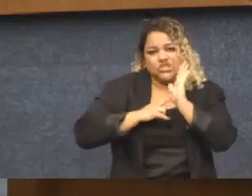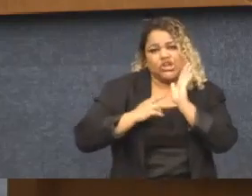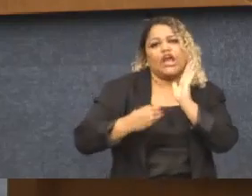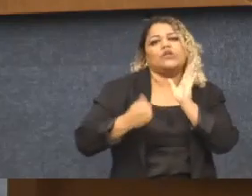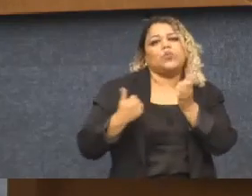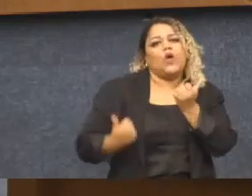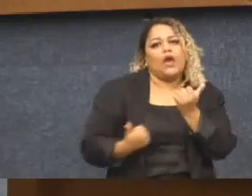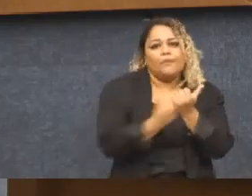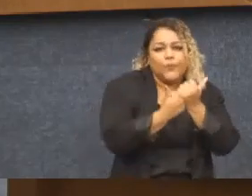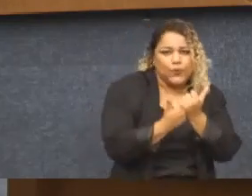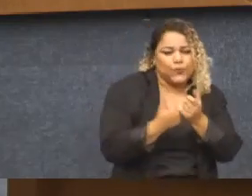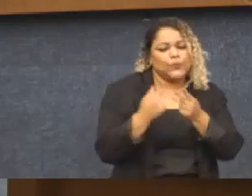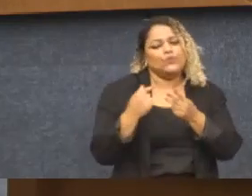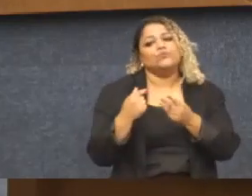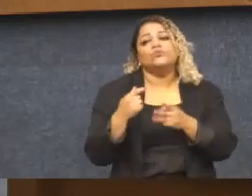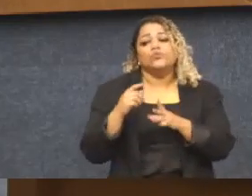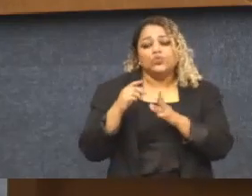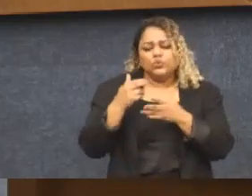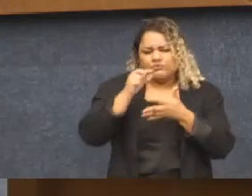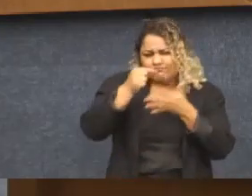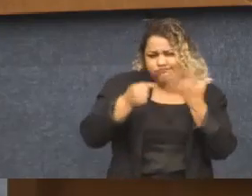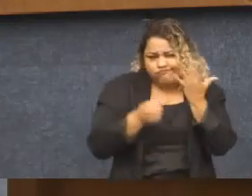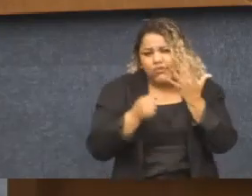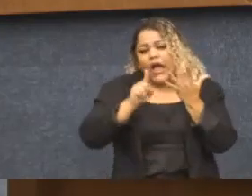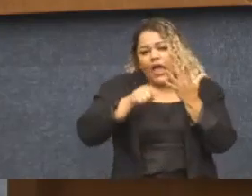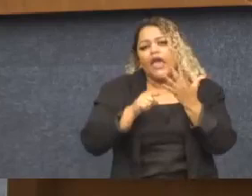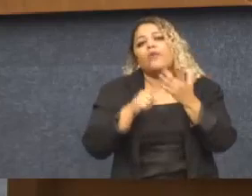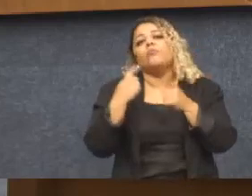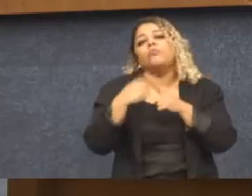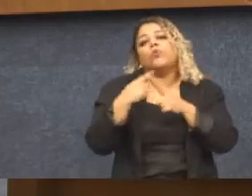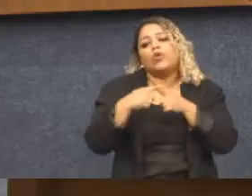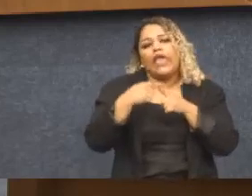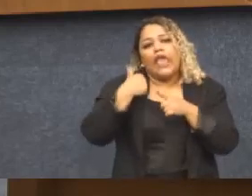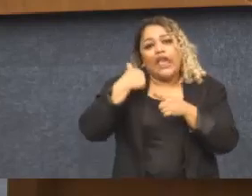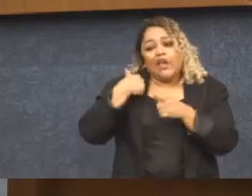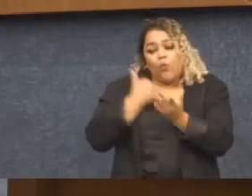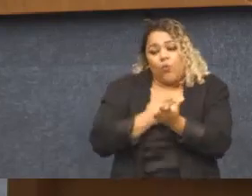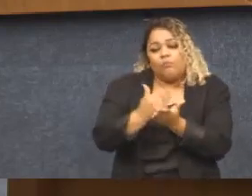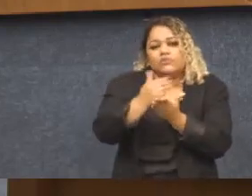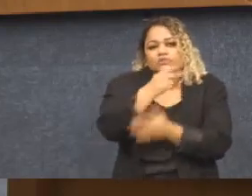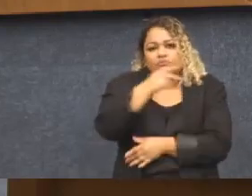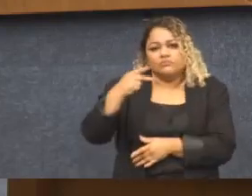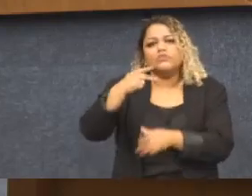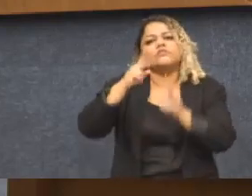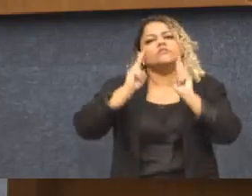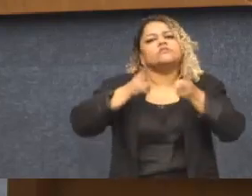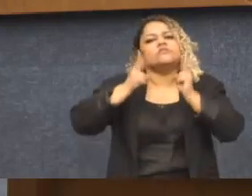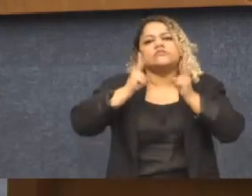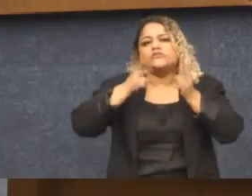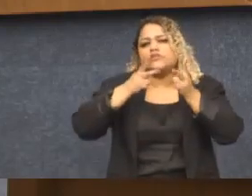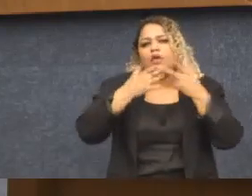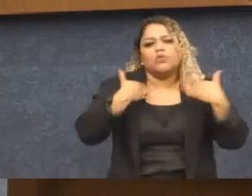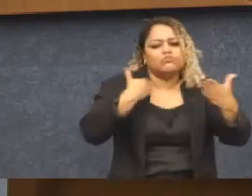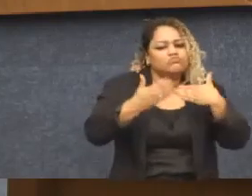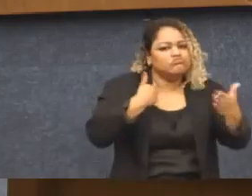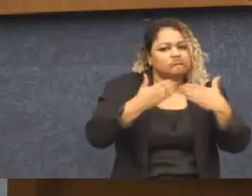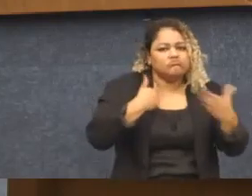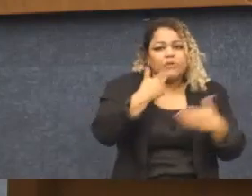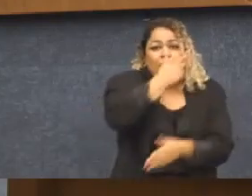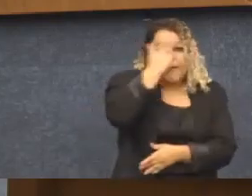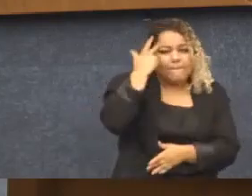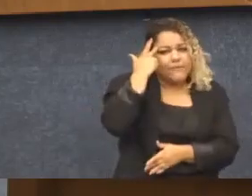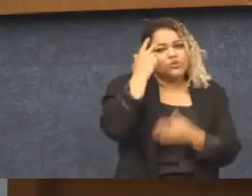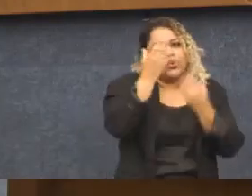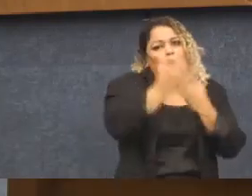presidente, porque desde que eu me tornei presidente, há um diálogo permanente com o servidor da Câmara. Eu ouvi aqui de vários servidores que eu fui o